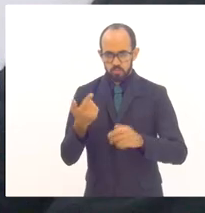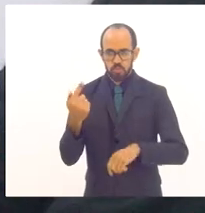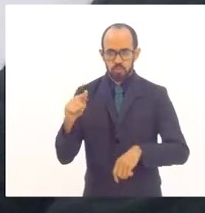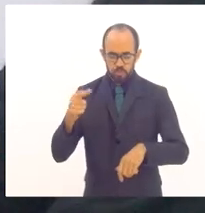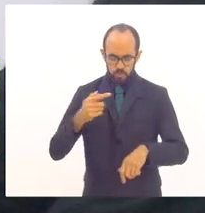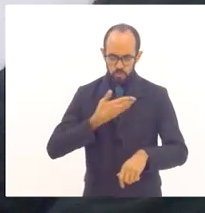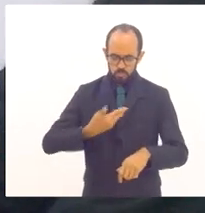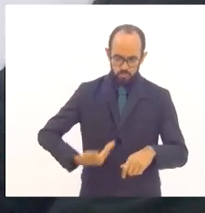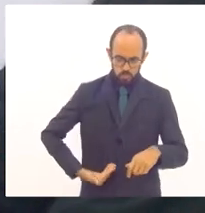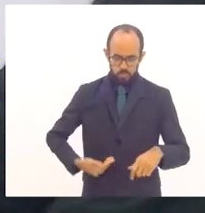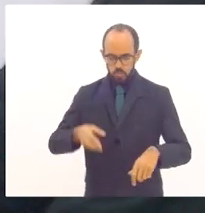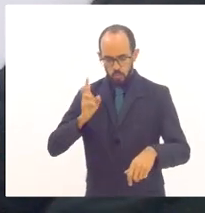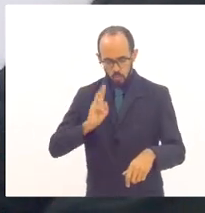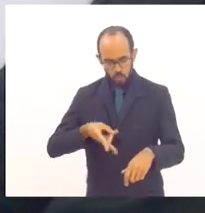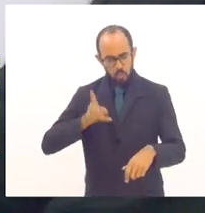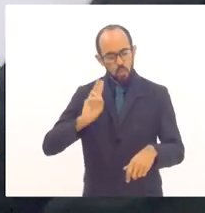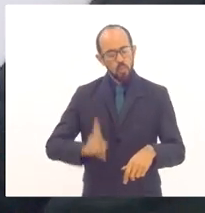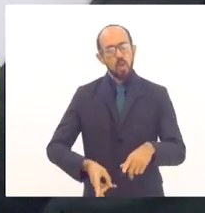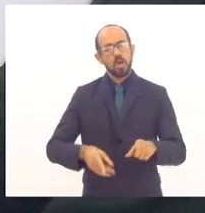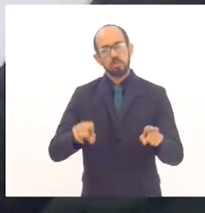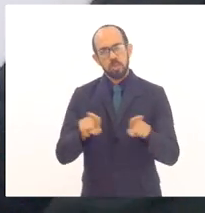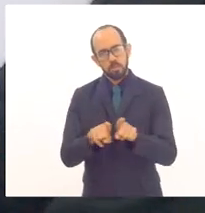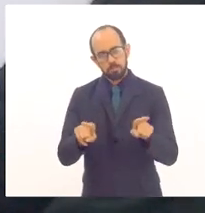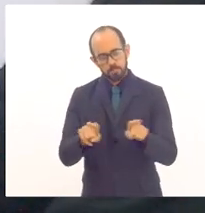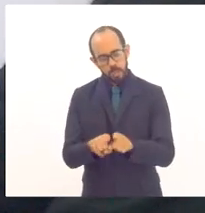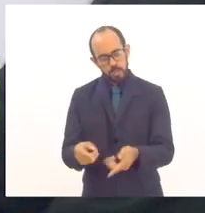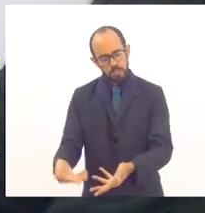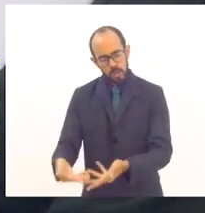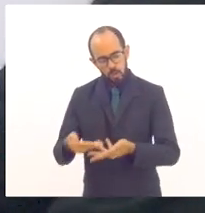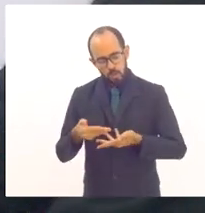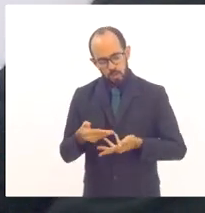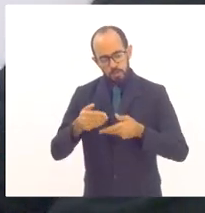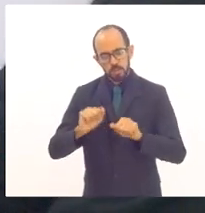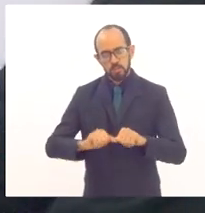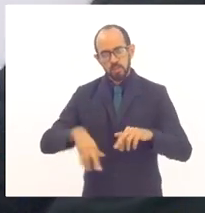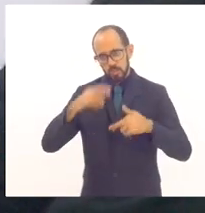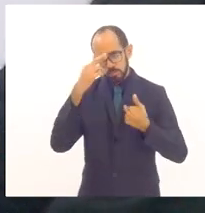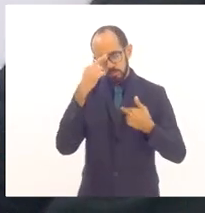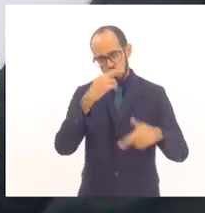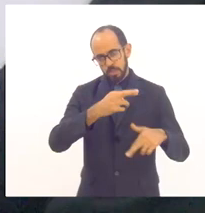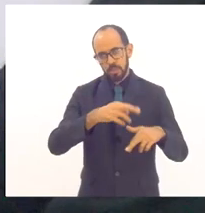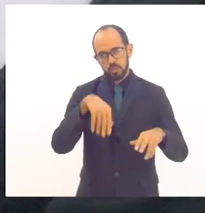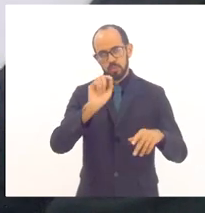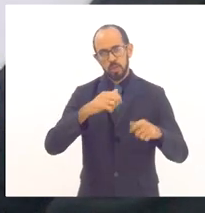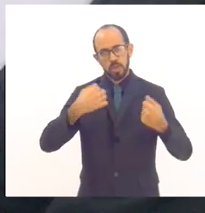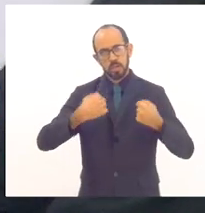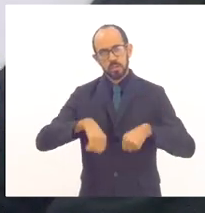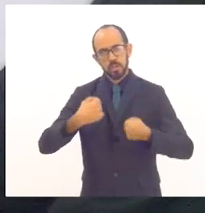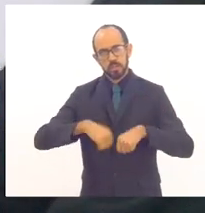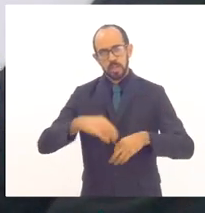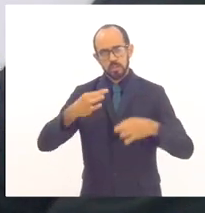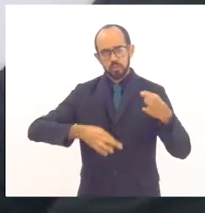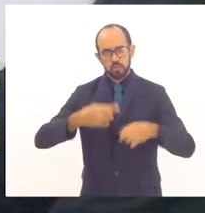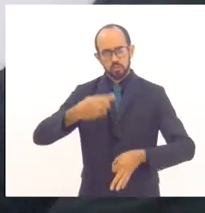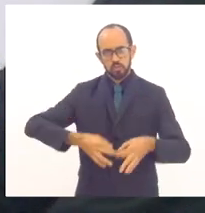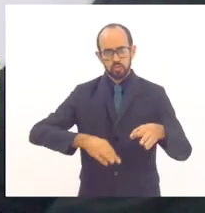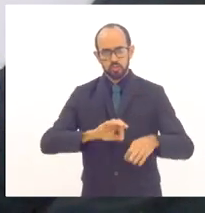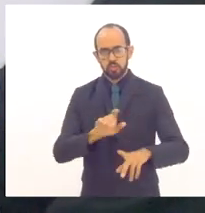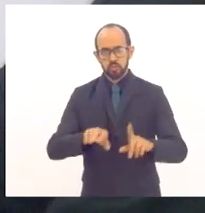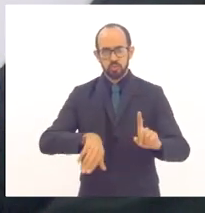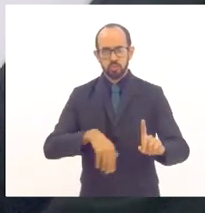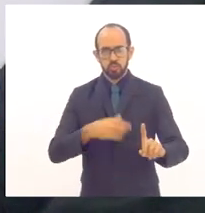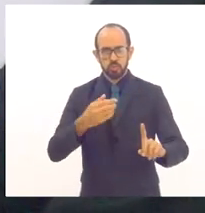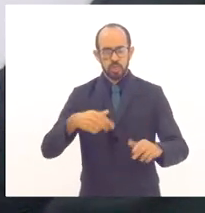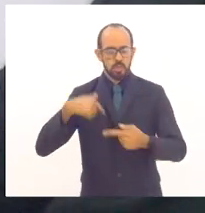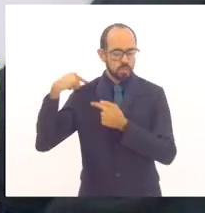gestores continuar esse processo de acolhimento, cumprindo assim o seu dever de justiça diante do patrimônio, da herança